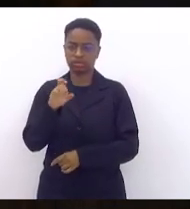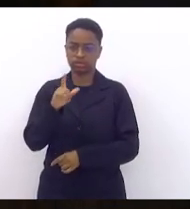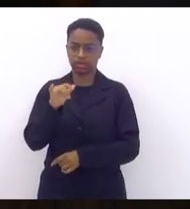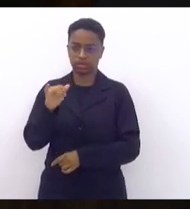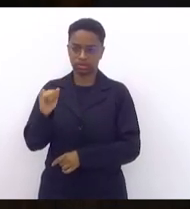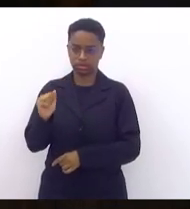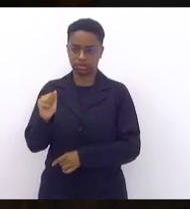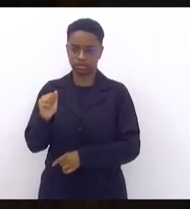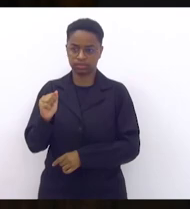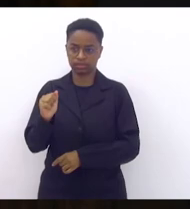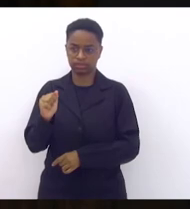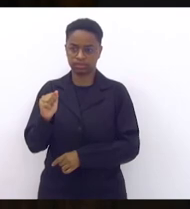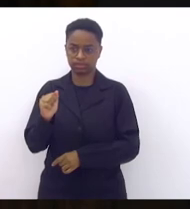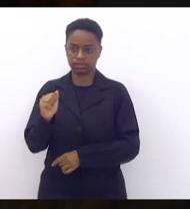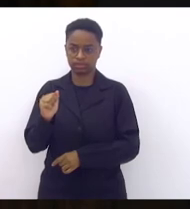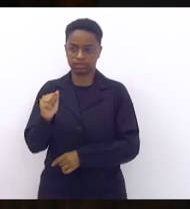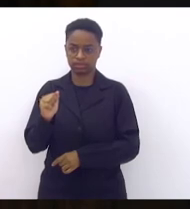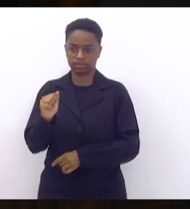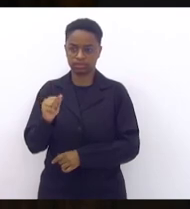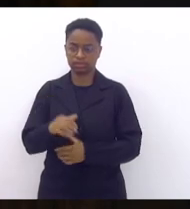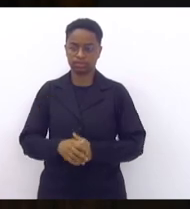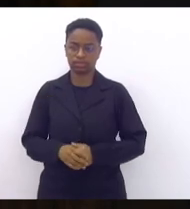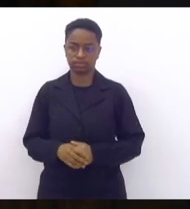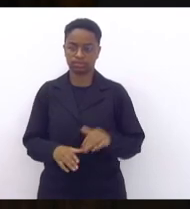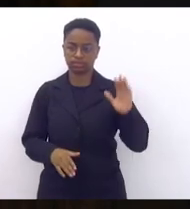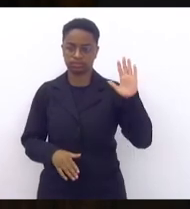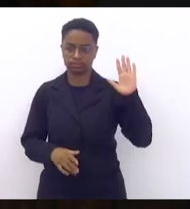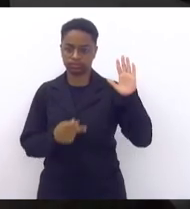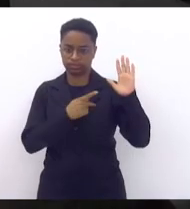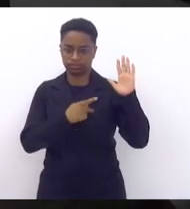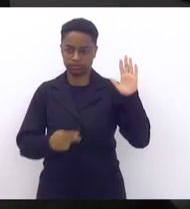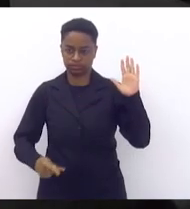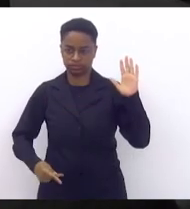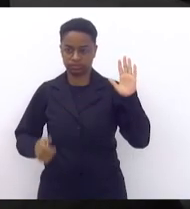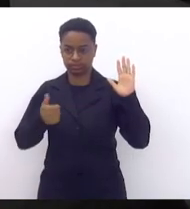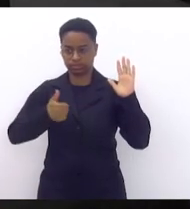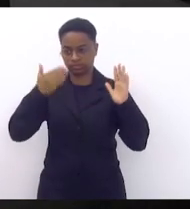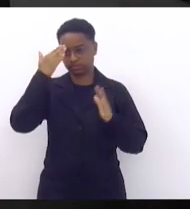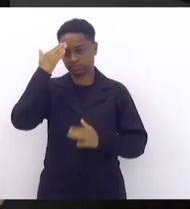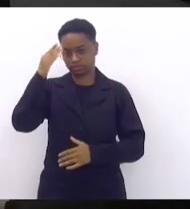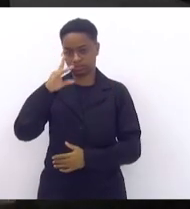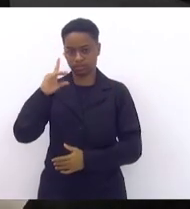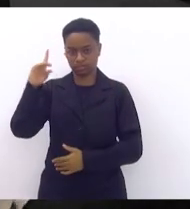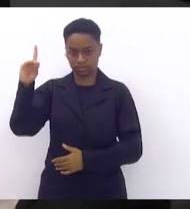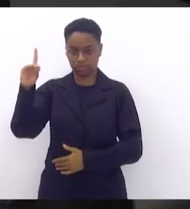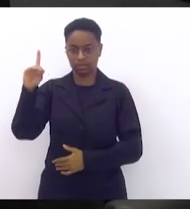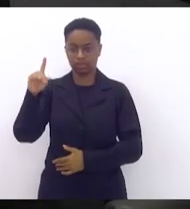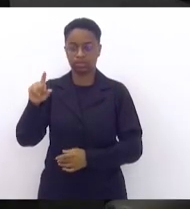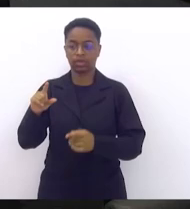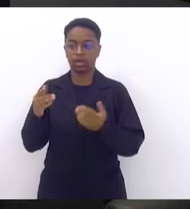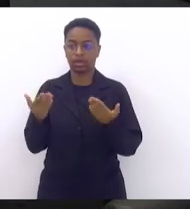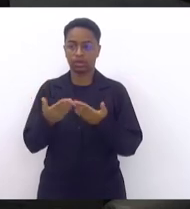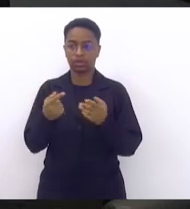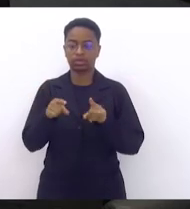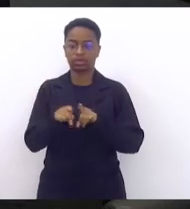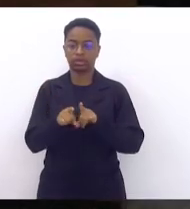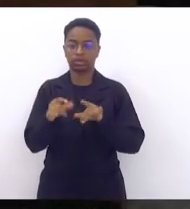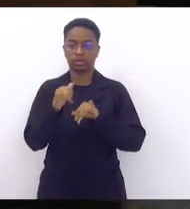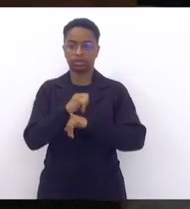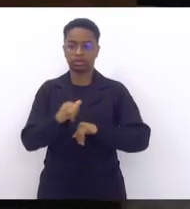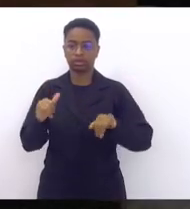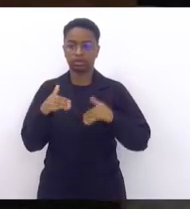Jordão. Acabou. Presidente, primeiro, agradecer a Deus. Segundo, eu quero declarar meu